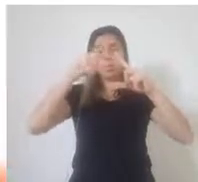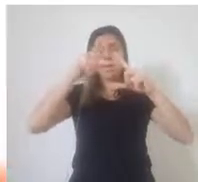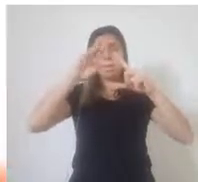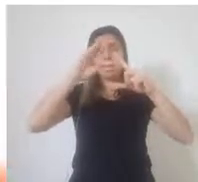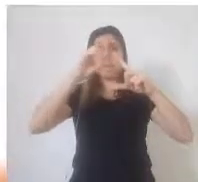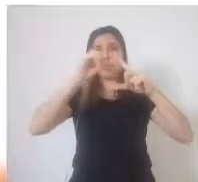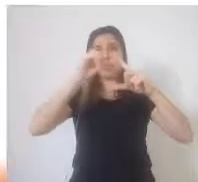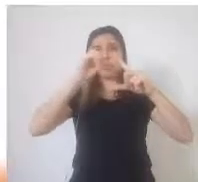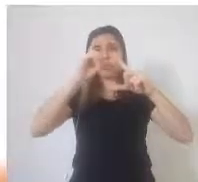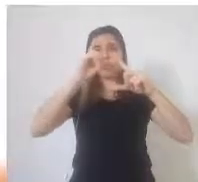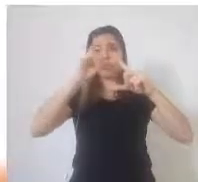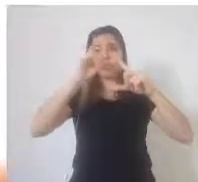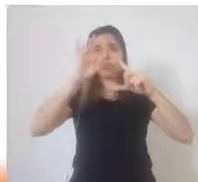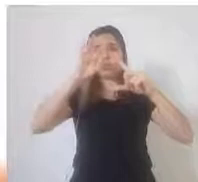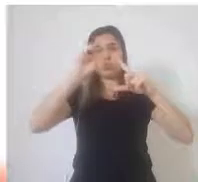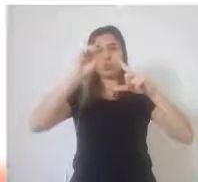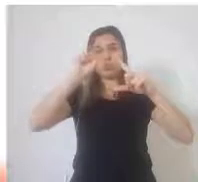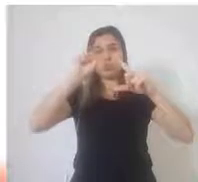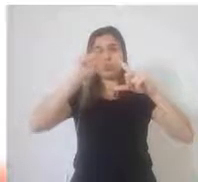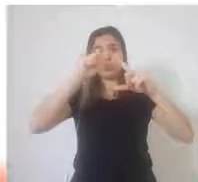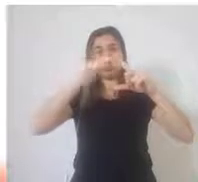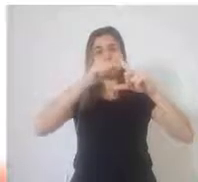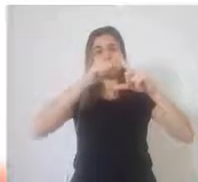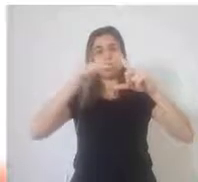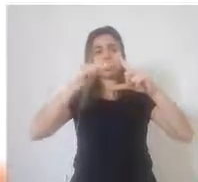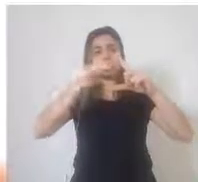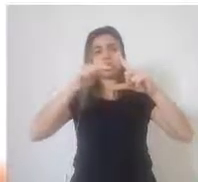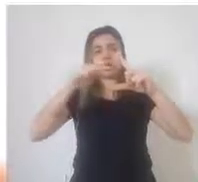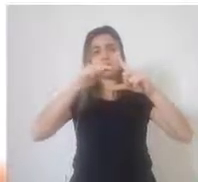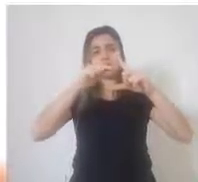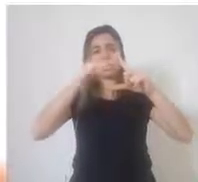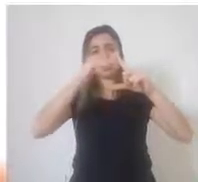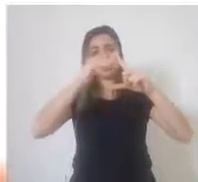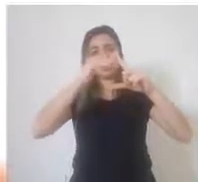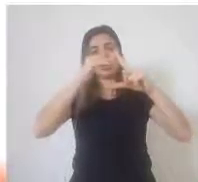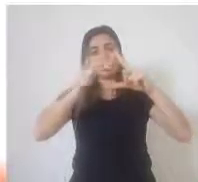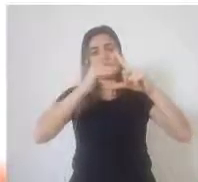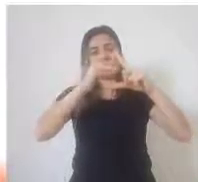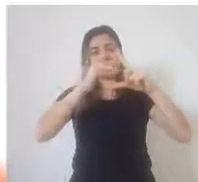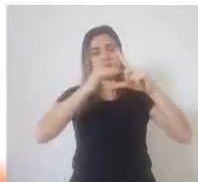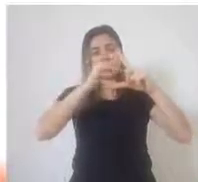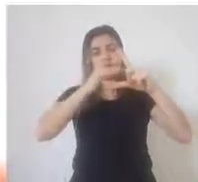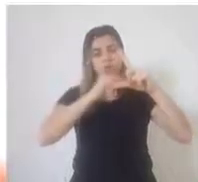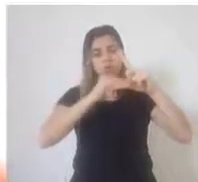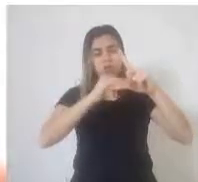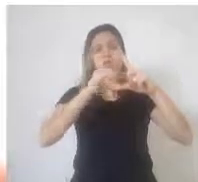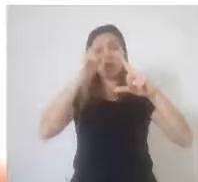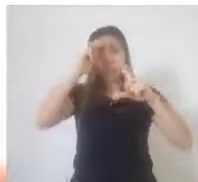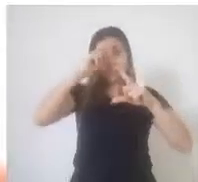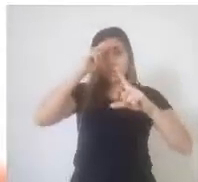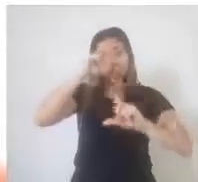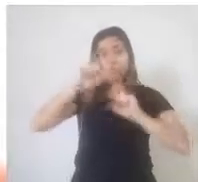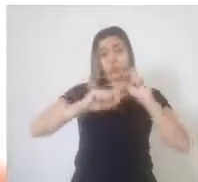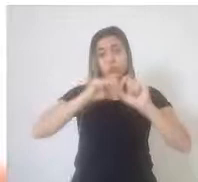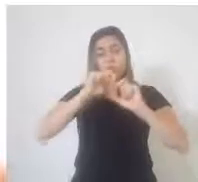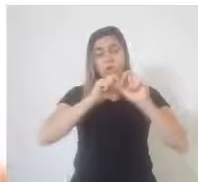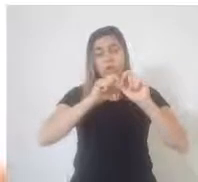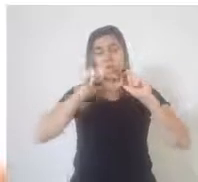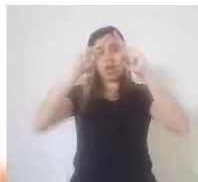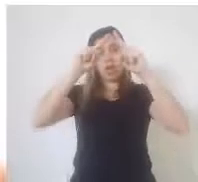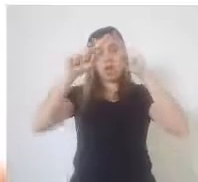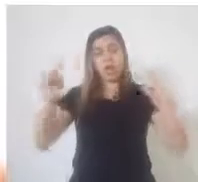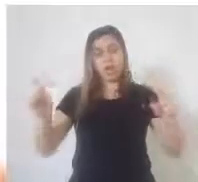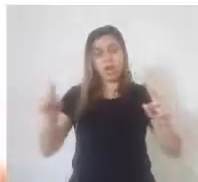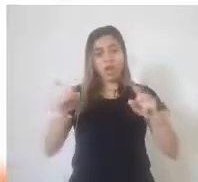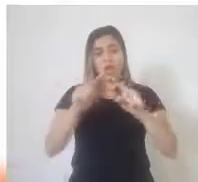o terceiro degrau, que está representado aqui por esses tubarões, né, são os consumidores secundários. Então, essa